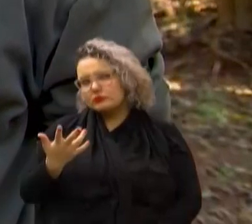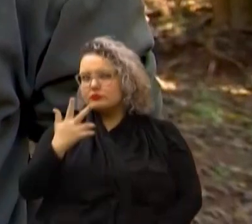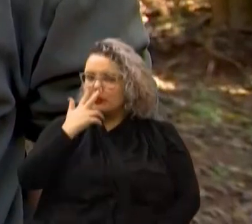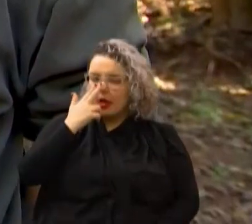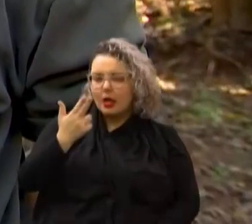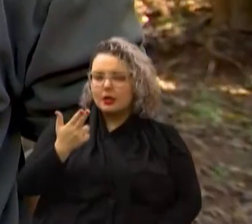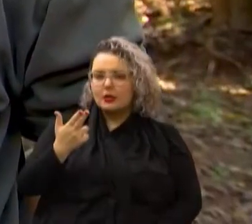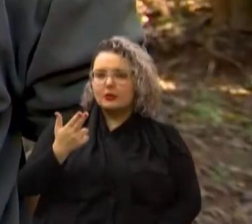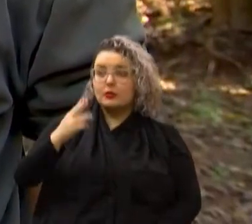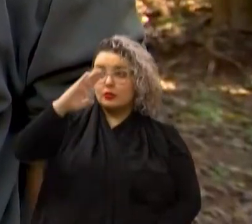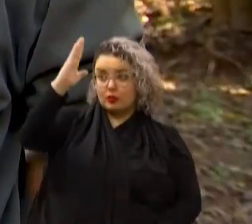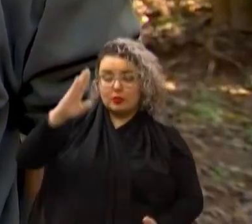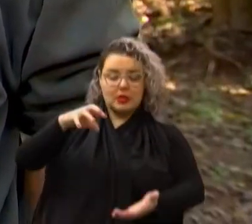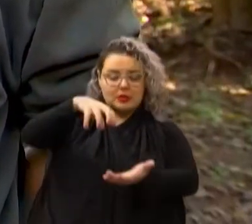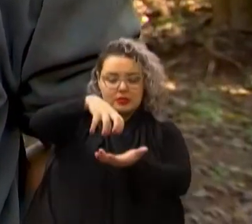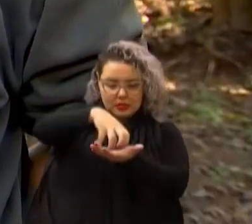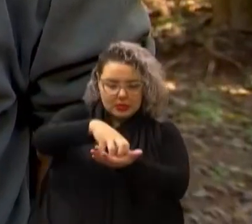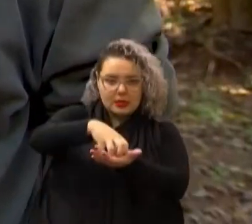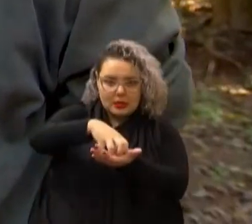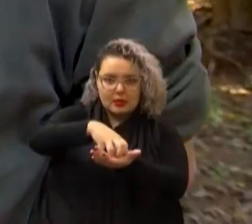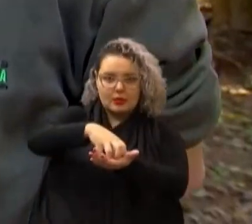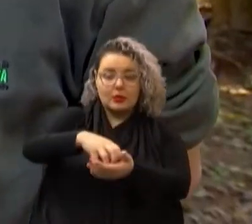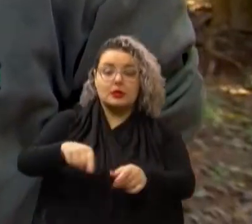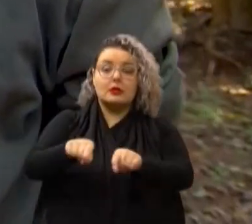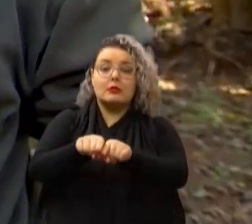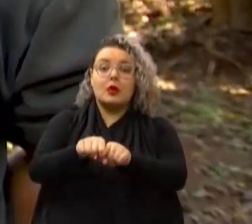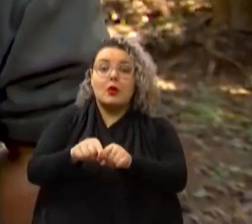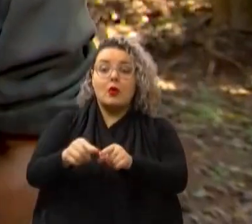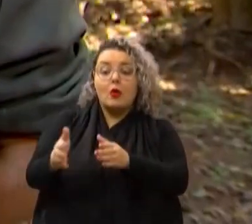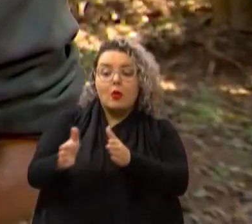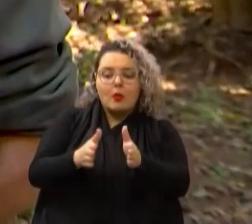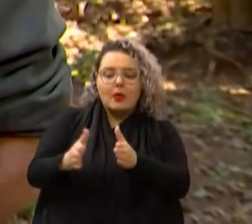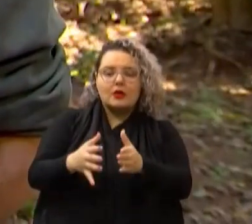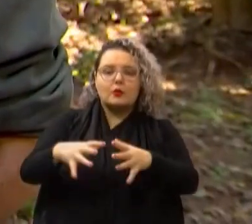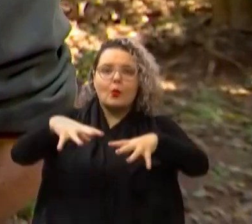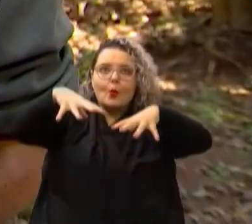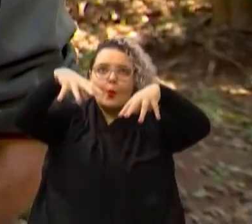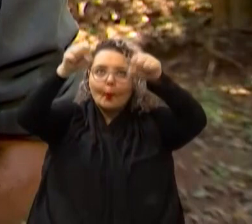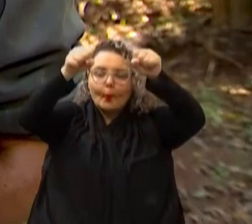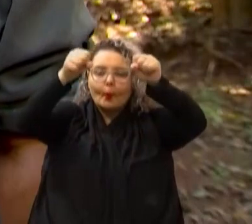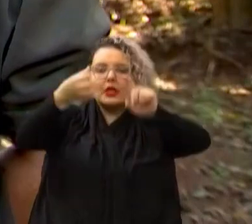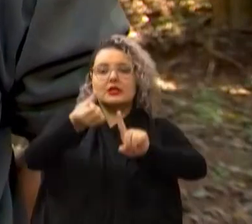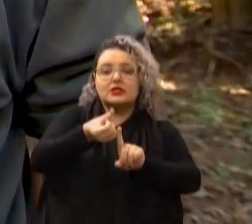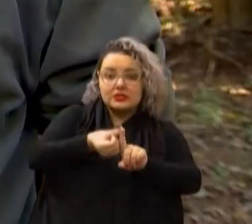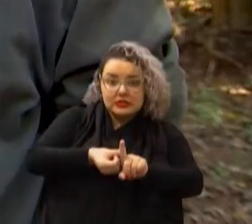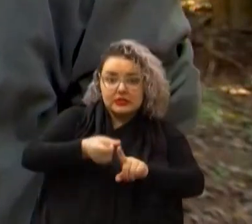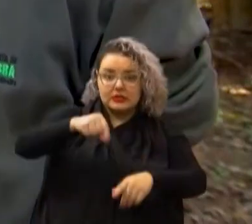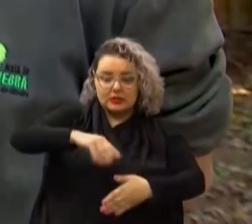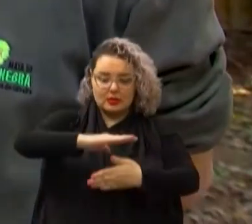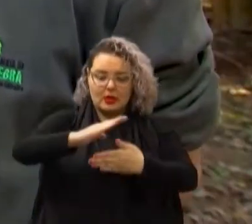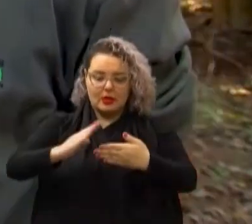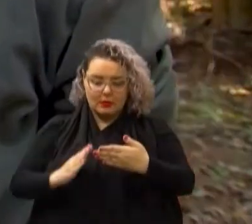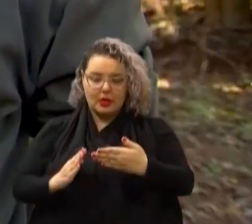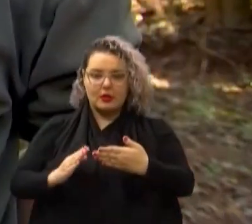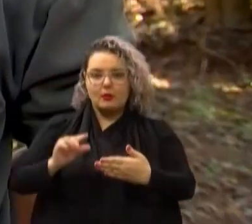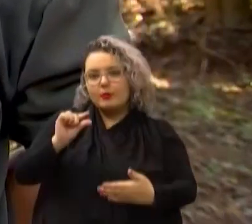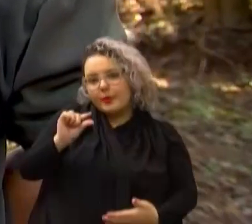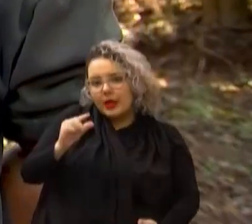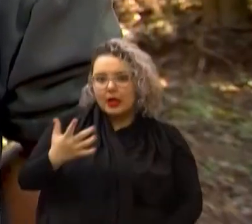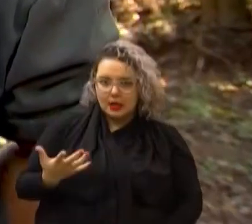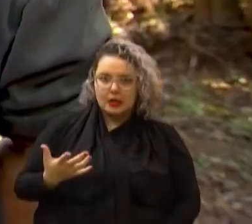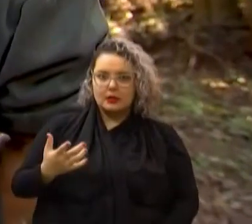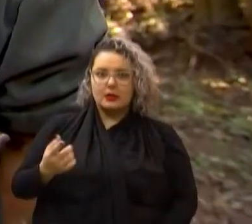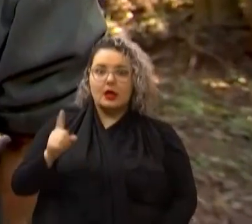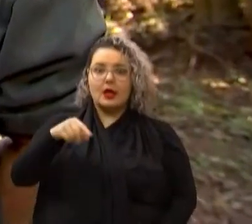mais parecido, um clima parecido com o clima do Brasil Central, inclusive com um período de seca de 6 meses. Então a